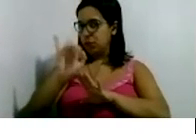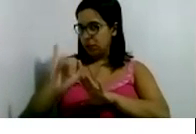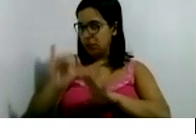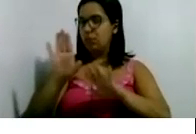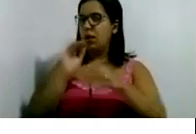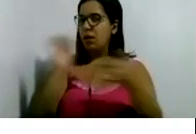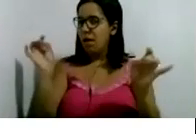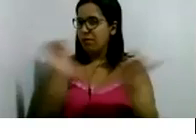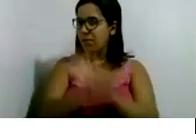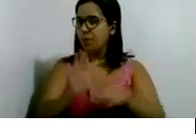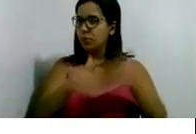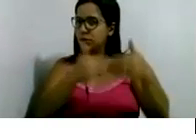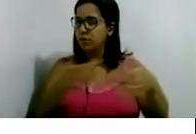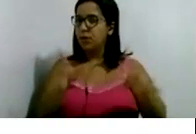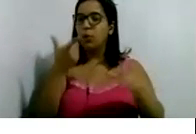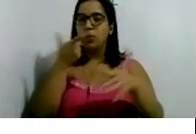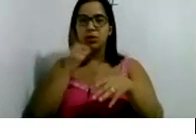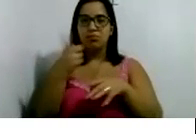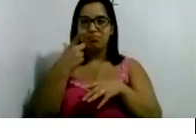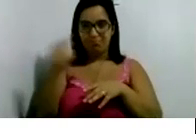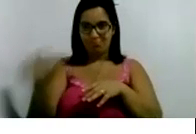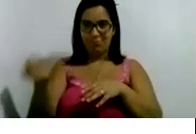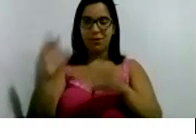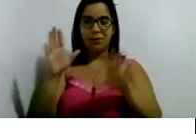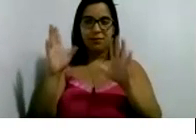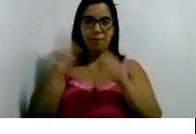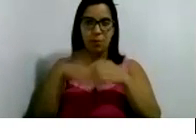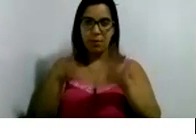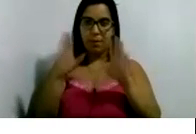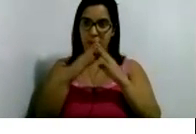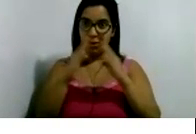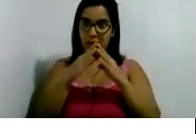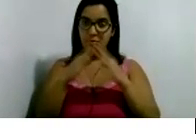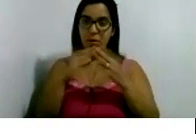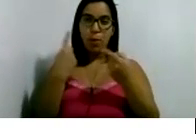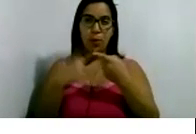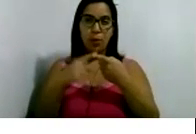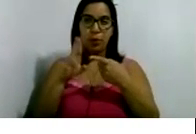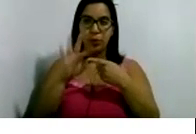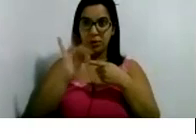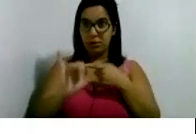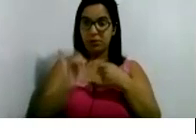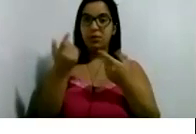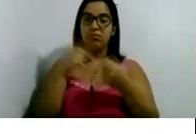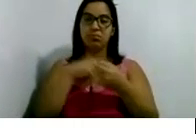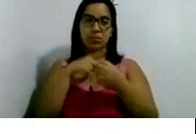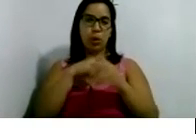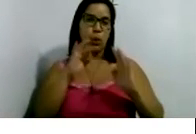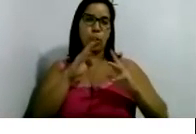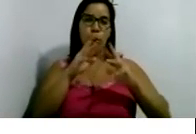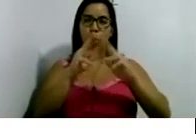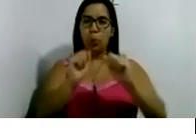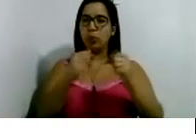desenvolvimento para poder receber alta. Por quê? Numa unidade de terapia intensiva, a gente tem todo o